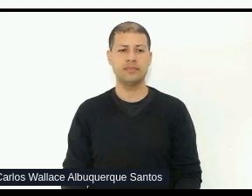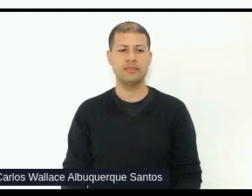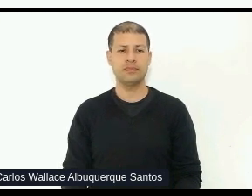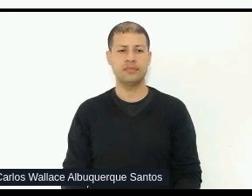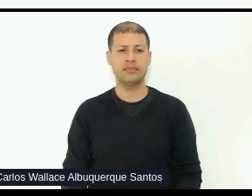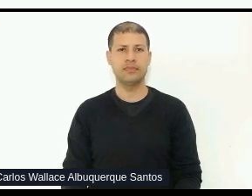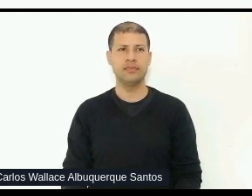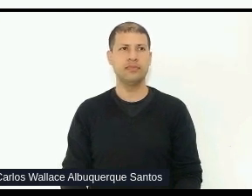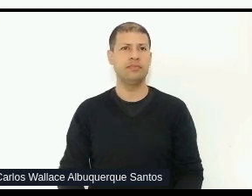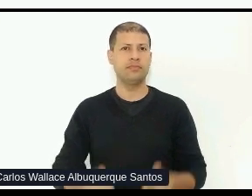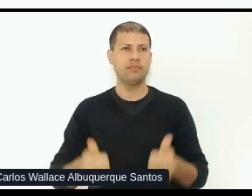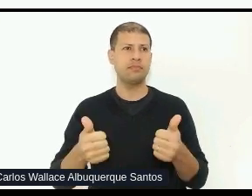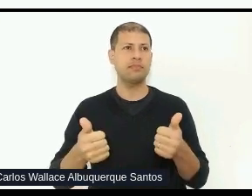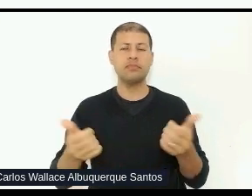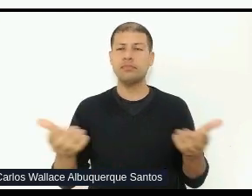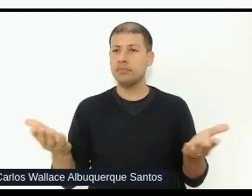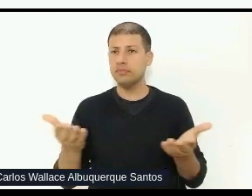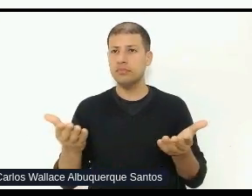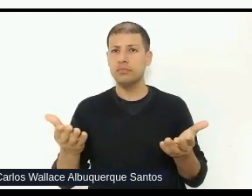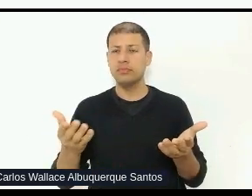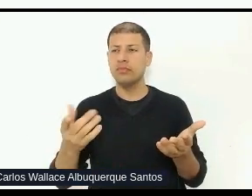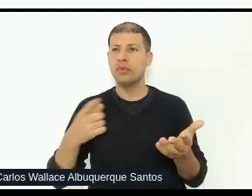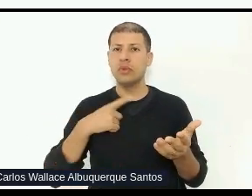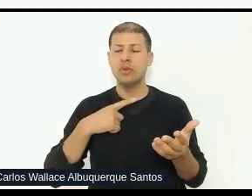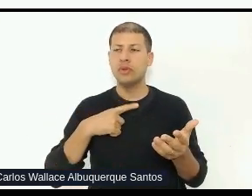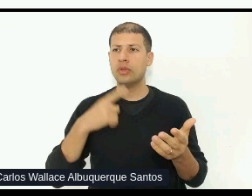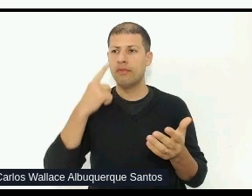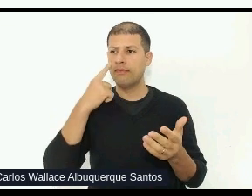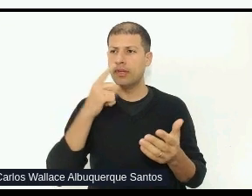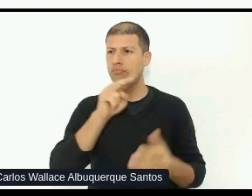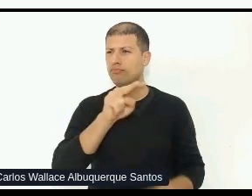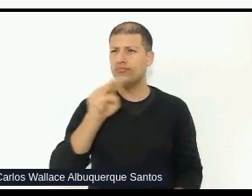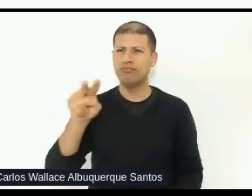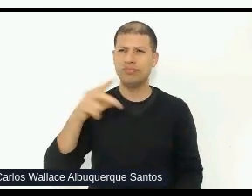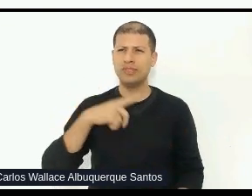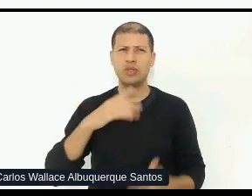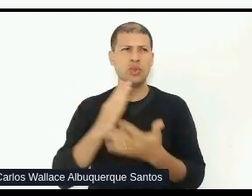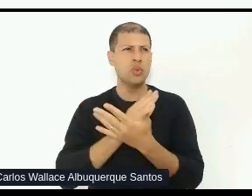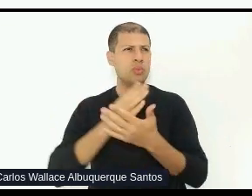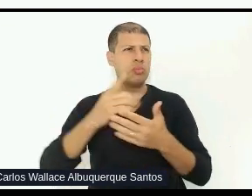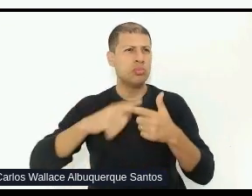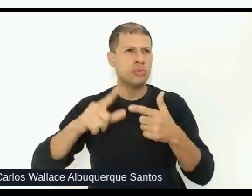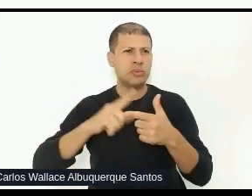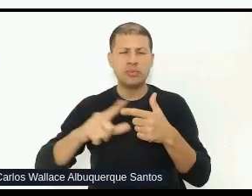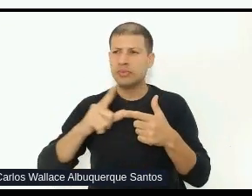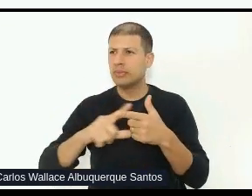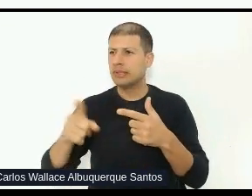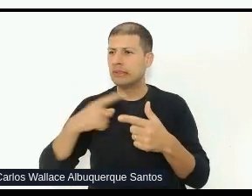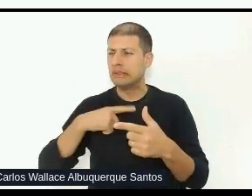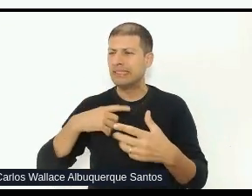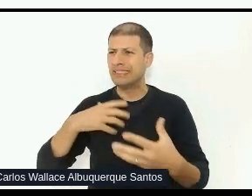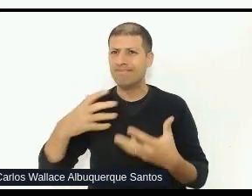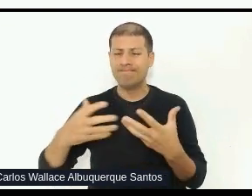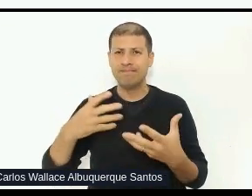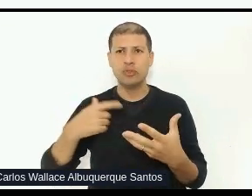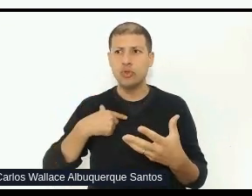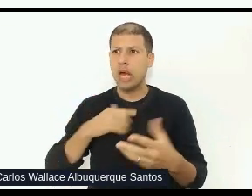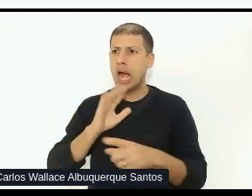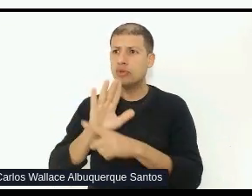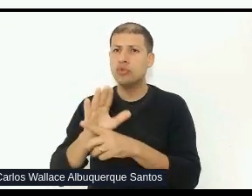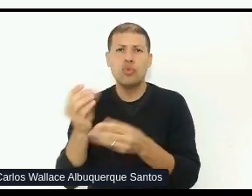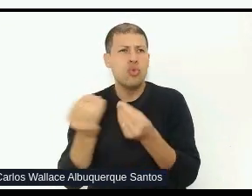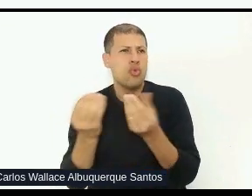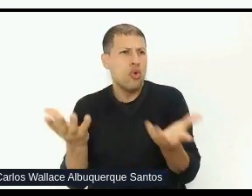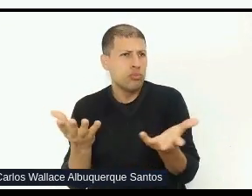o que podemos fazer sobre as situações nocivas que acontecem em nossa comunidade? Isso é